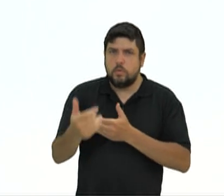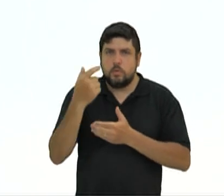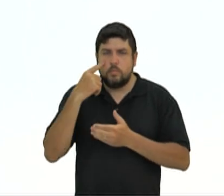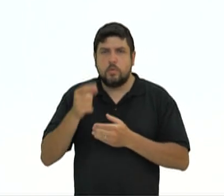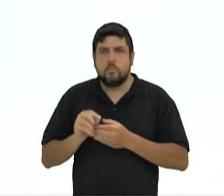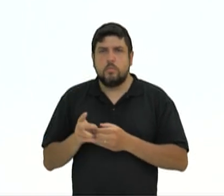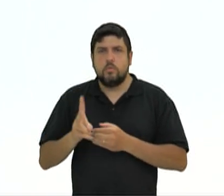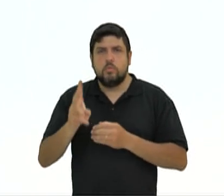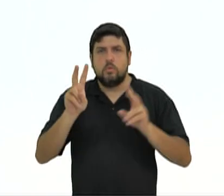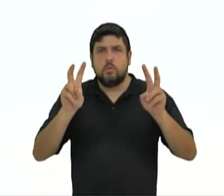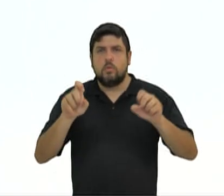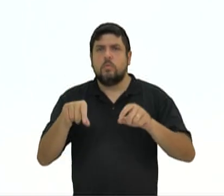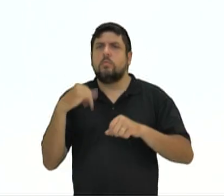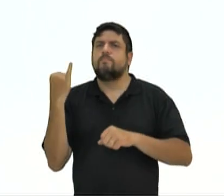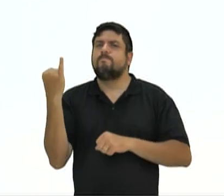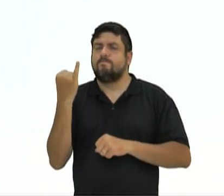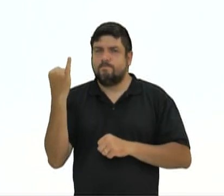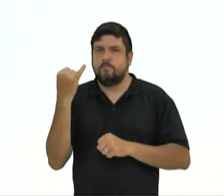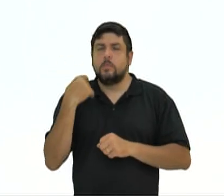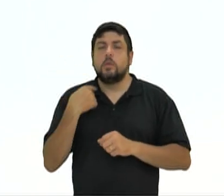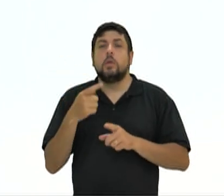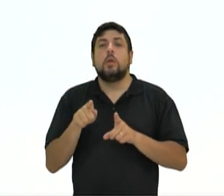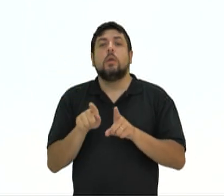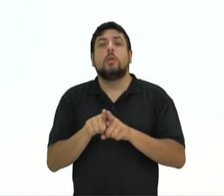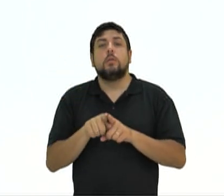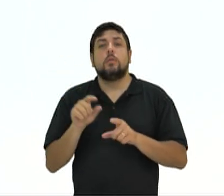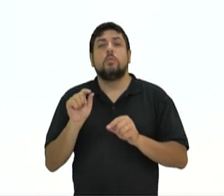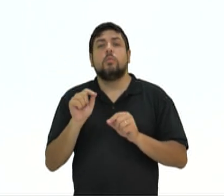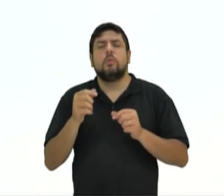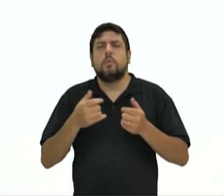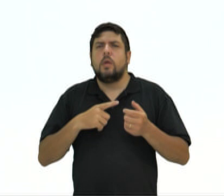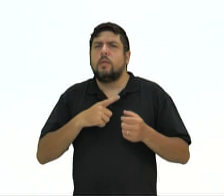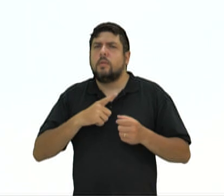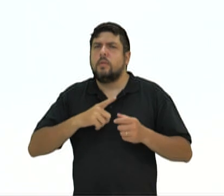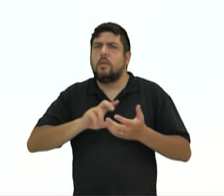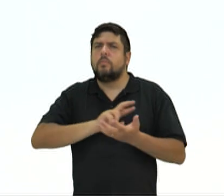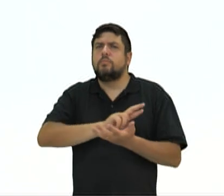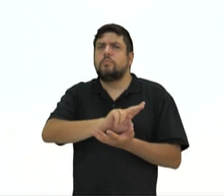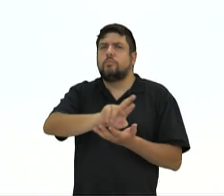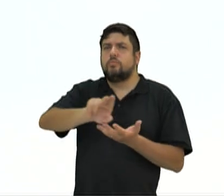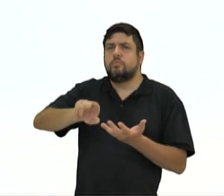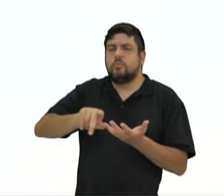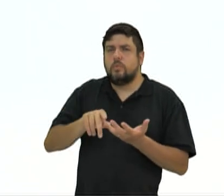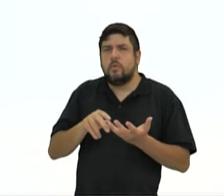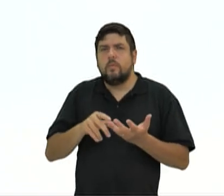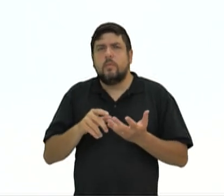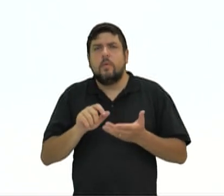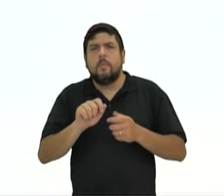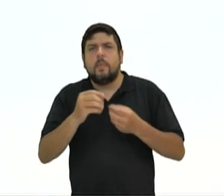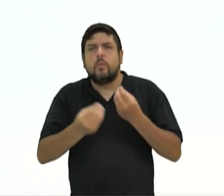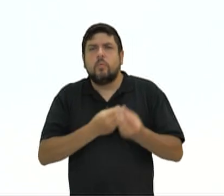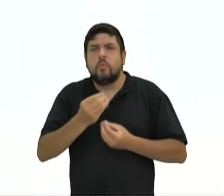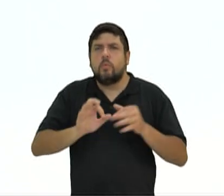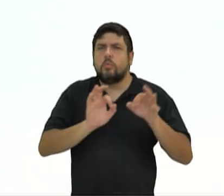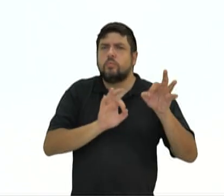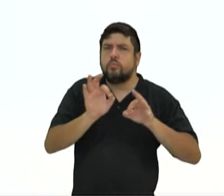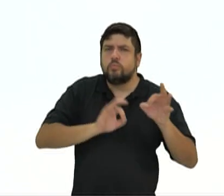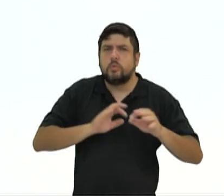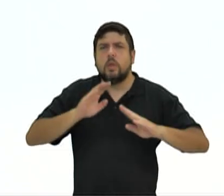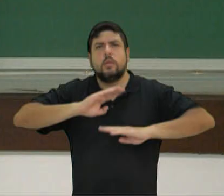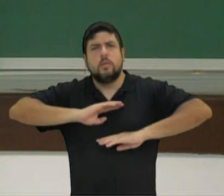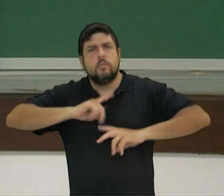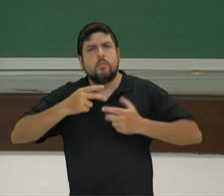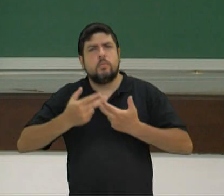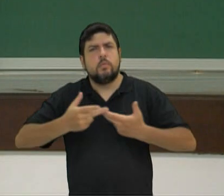ele é super importante e há uma imensidão de opções, de exercícios, de situações